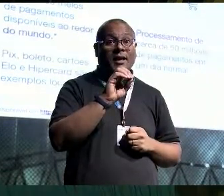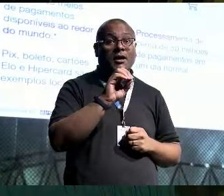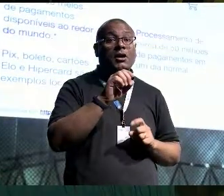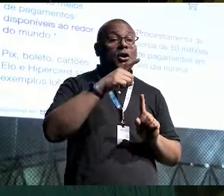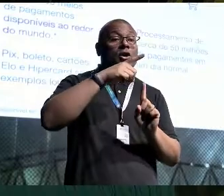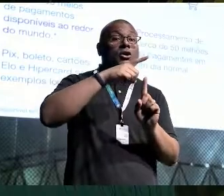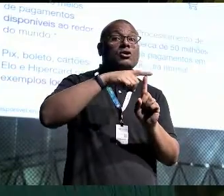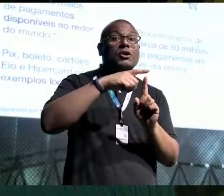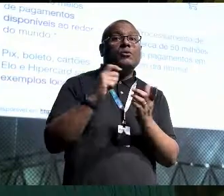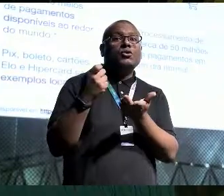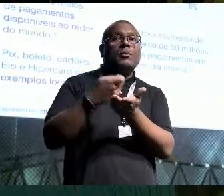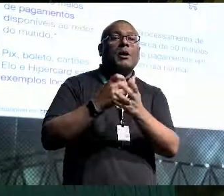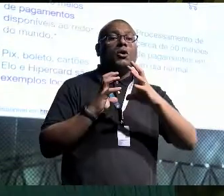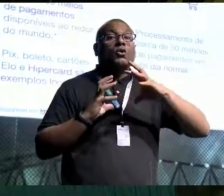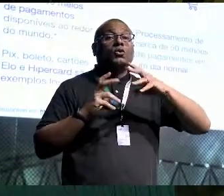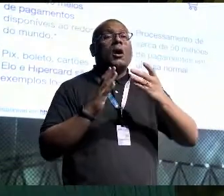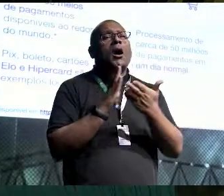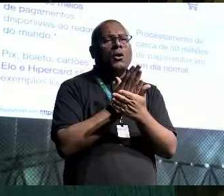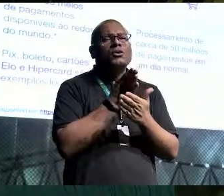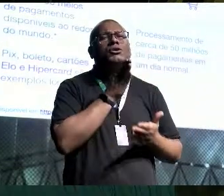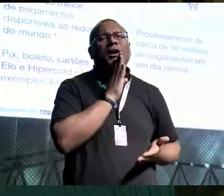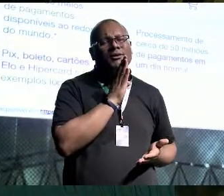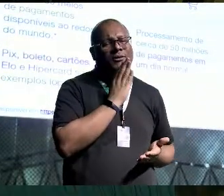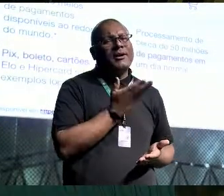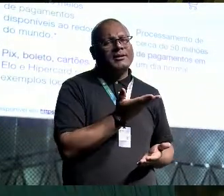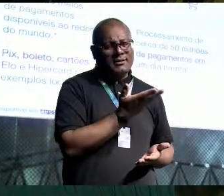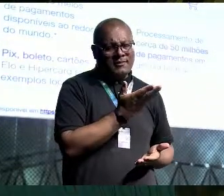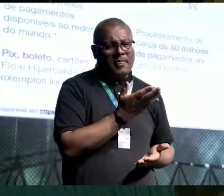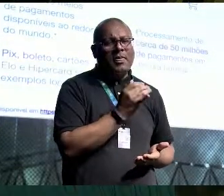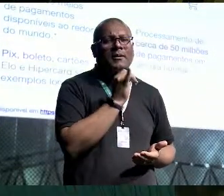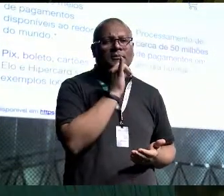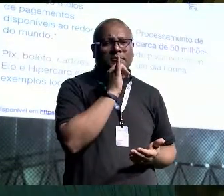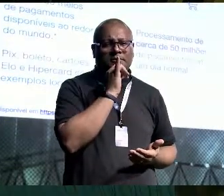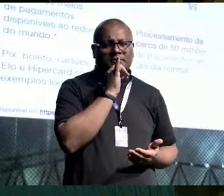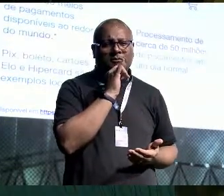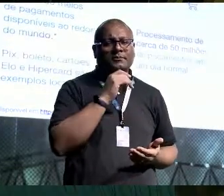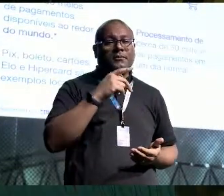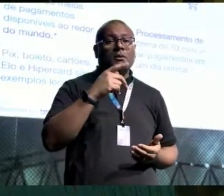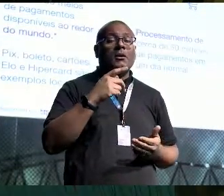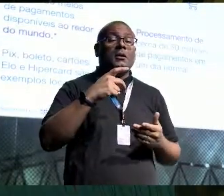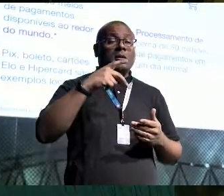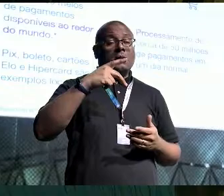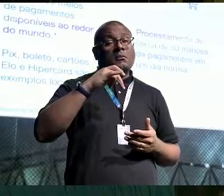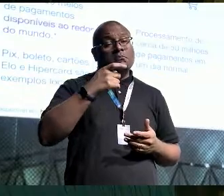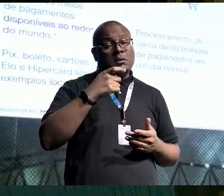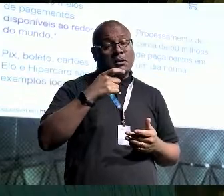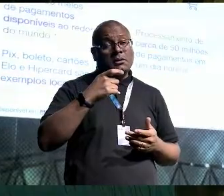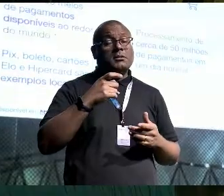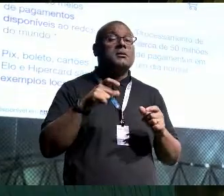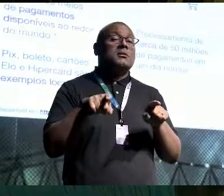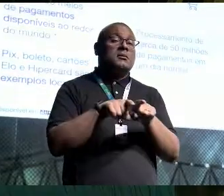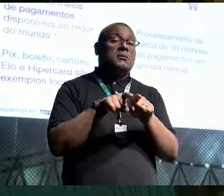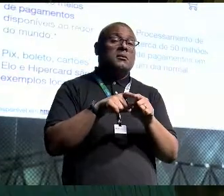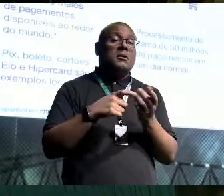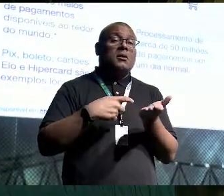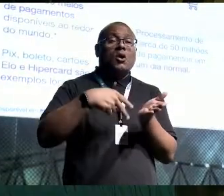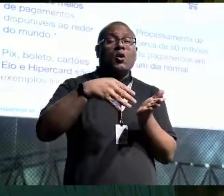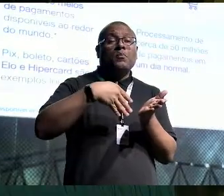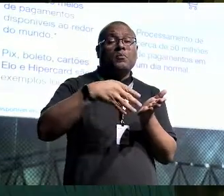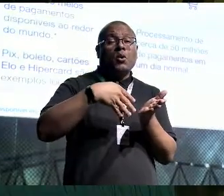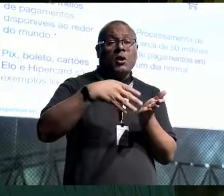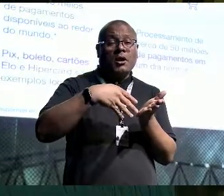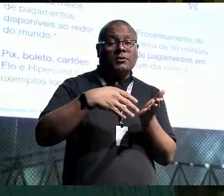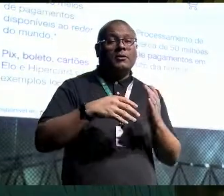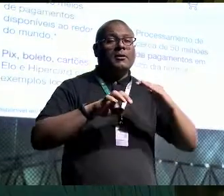ao redor do mundo, sendo uns muito conhecidos de vocês, como, por exemplo, Pix, Boleto, o Elo e a Hipercard, que são bandeiras brasileiras de